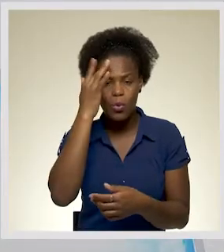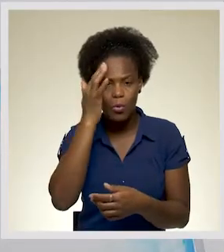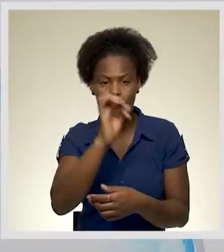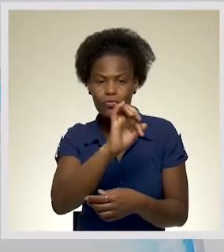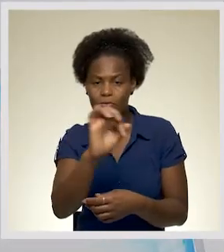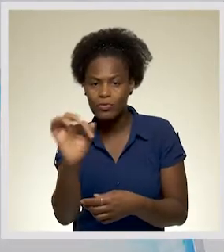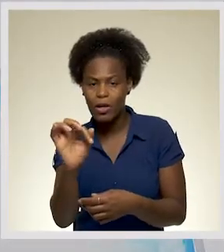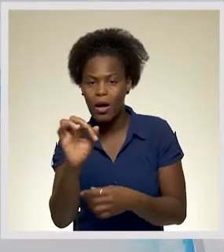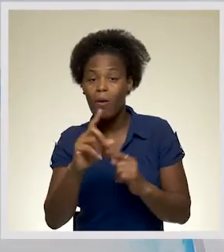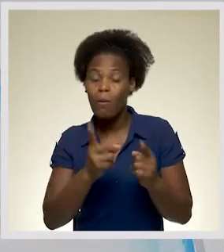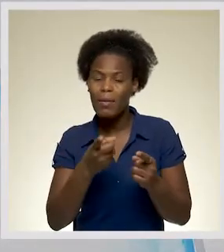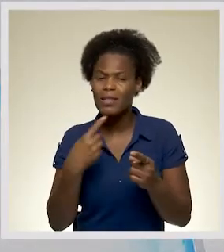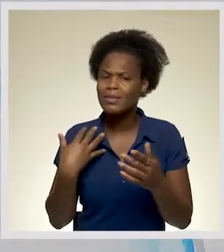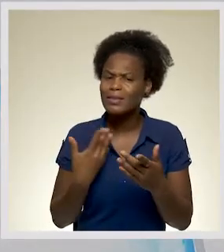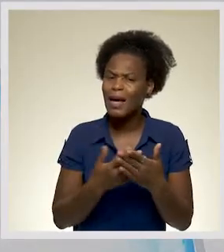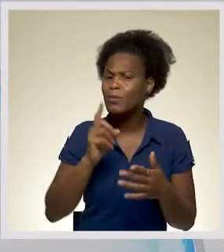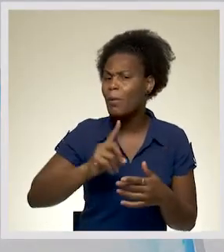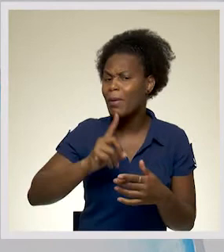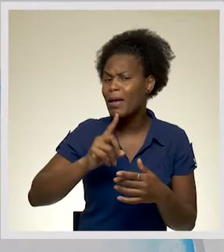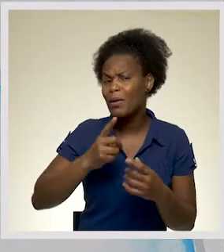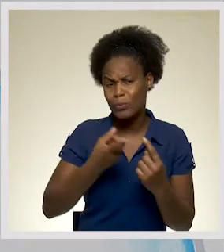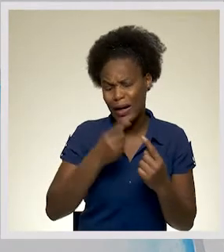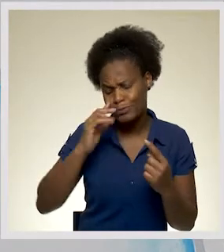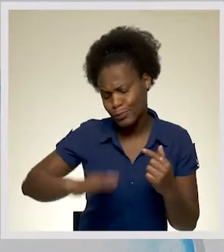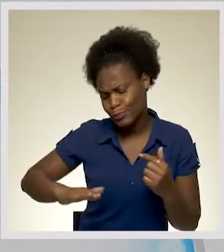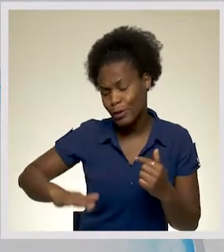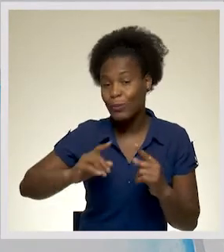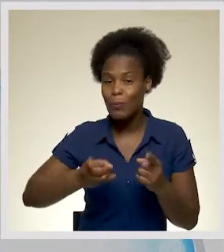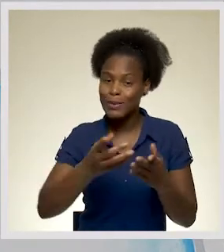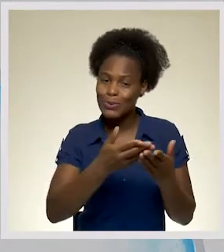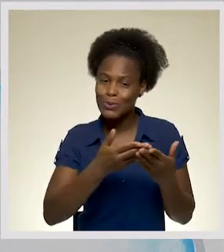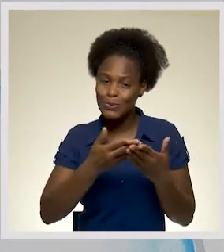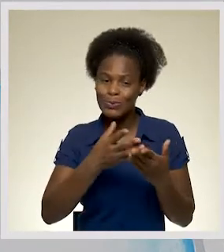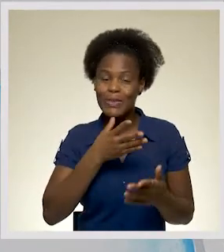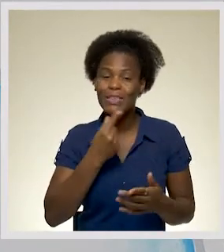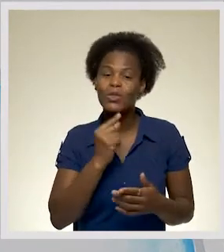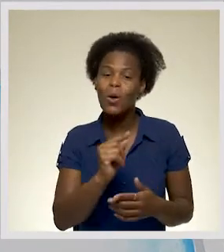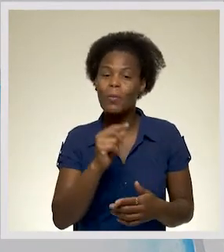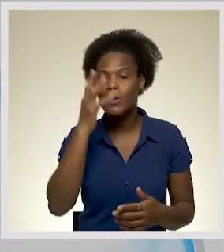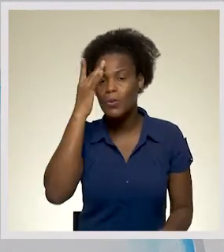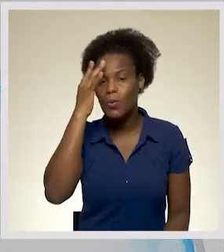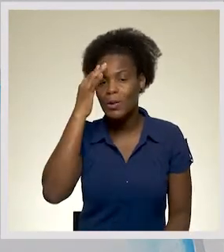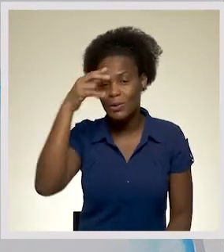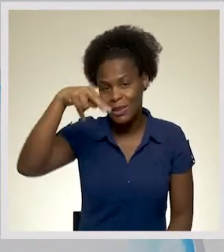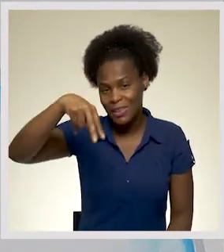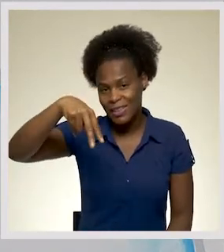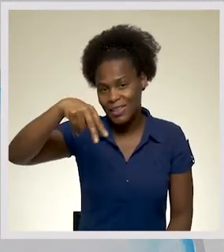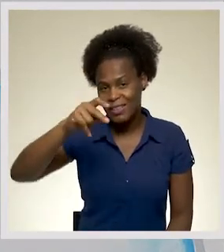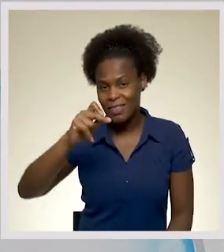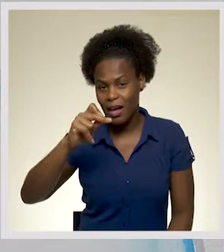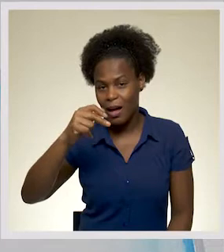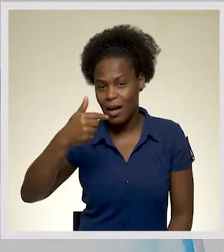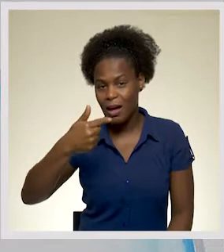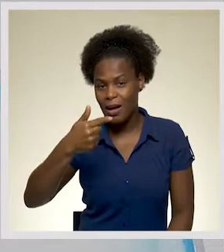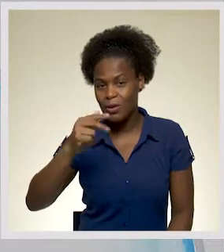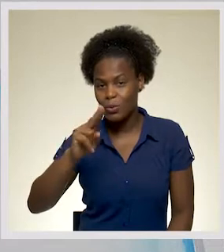que vocês começaram a estudar desde o primeiro ano, não é? São chamados de números naturais. E vemos